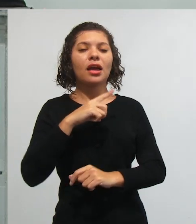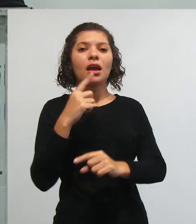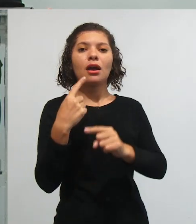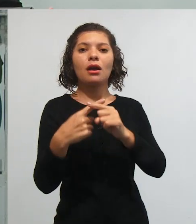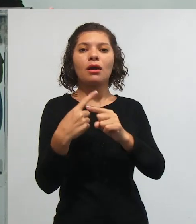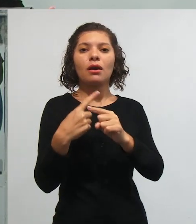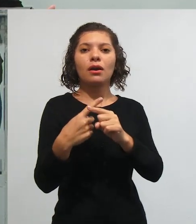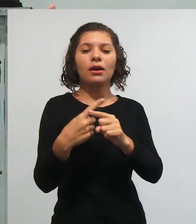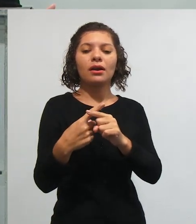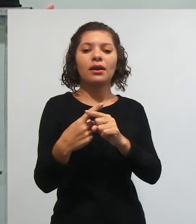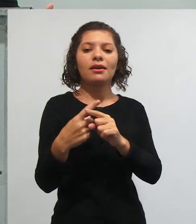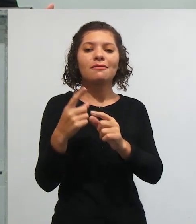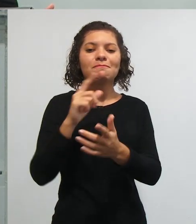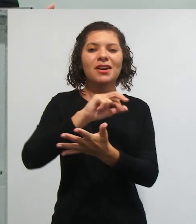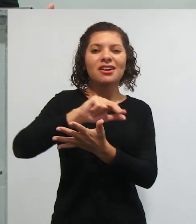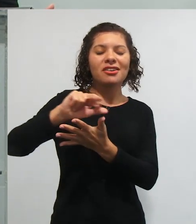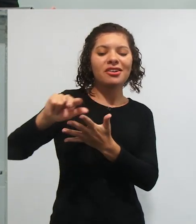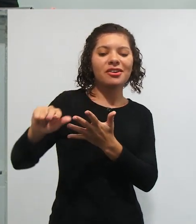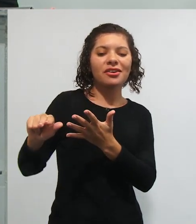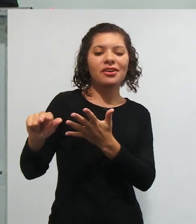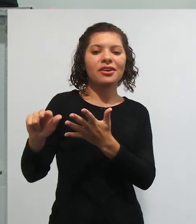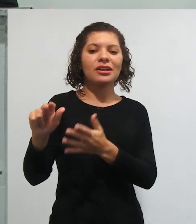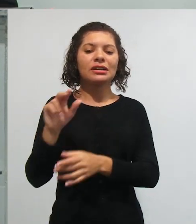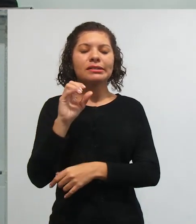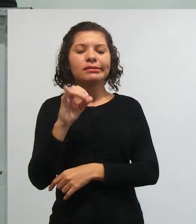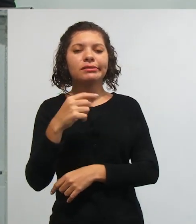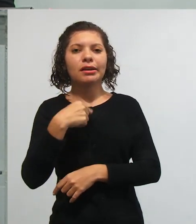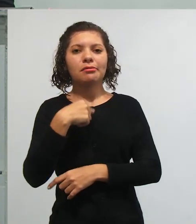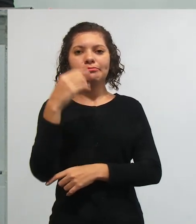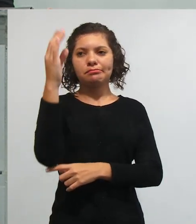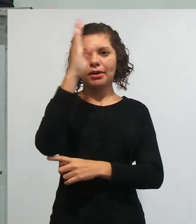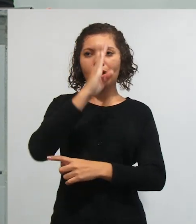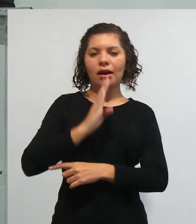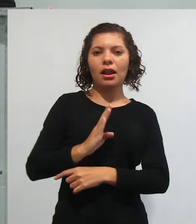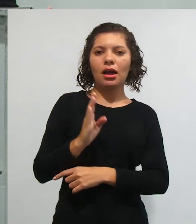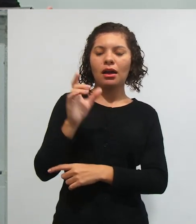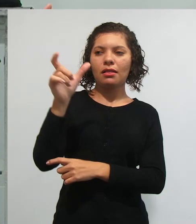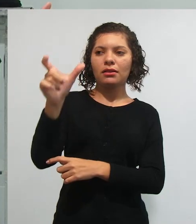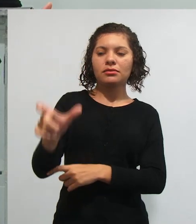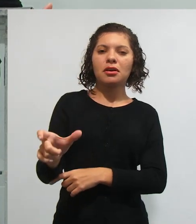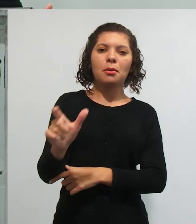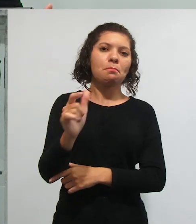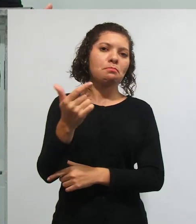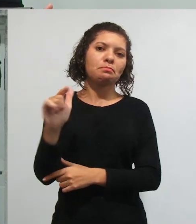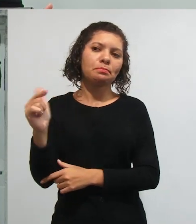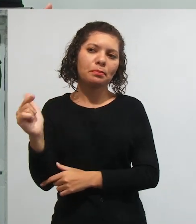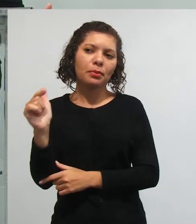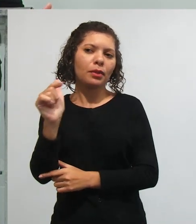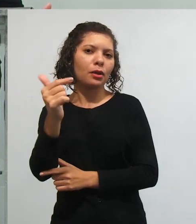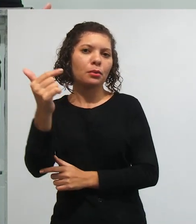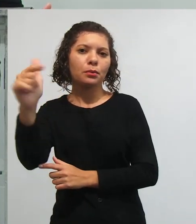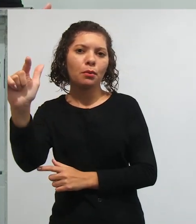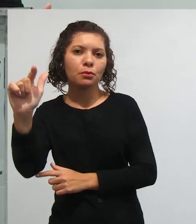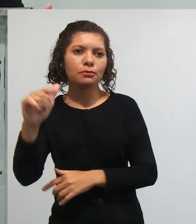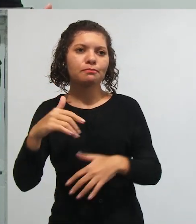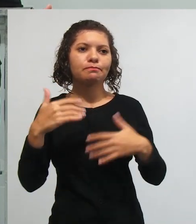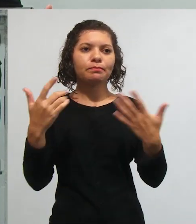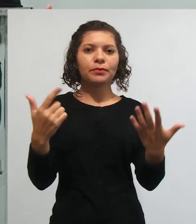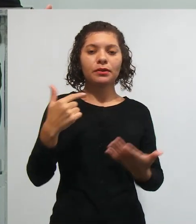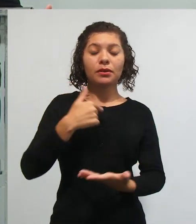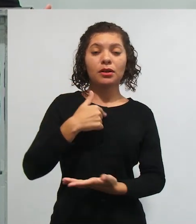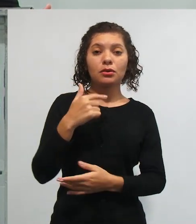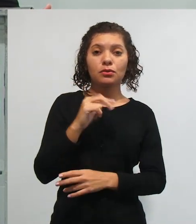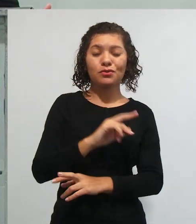por há essa diferenciação se eu sou brasileira e você não é brasileira eu